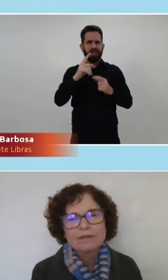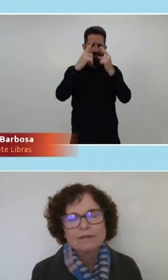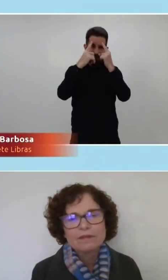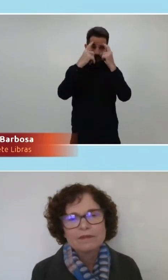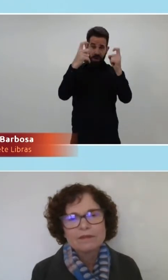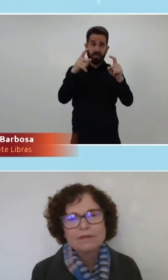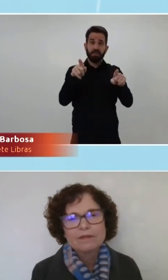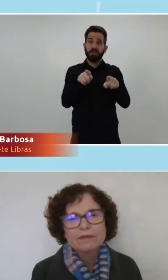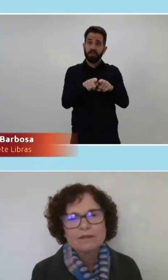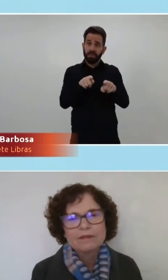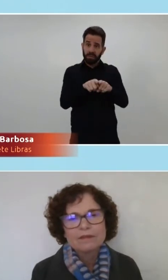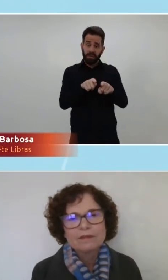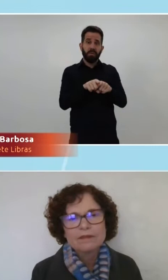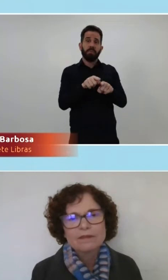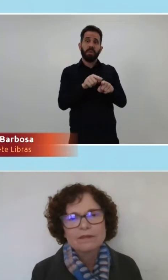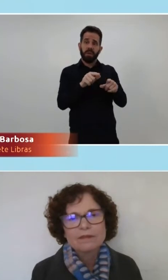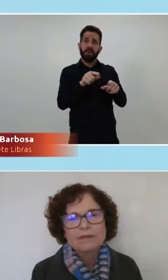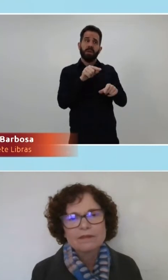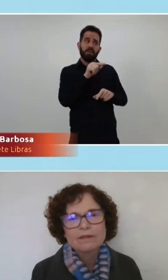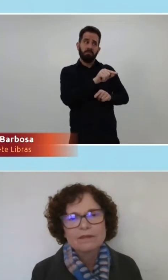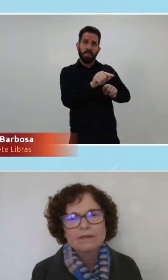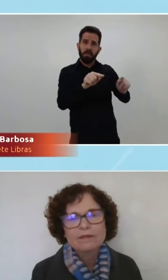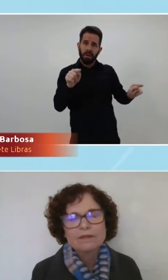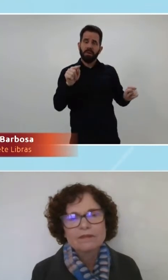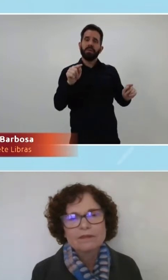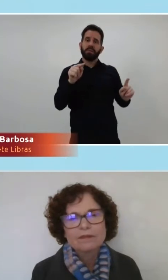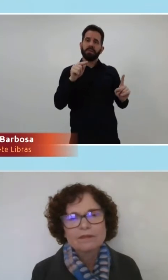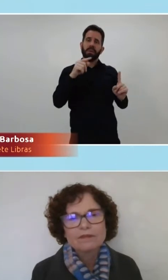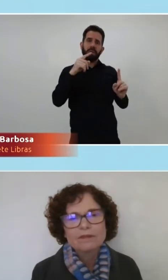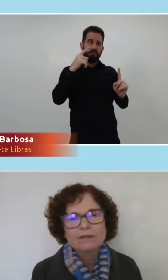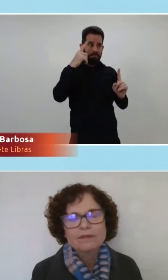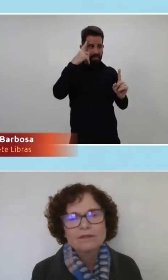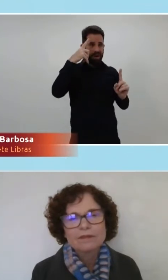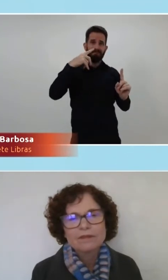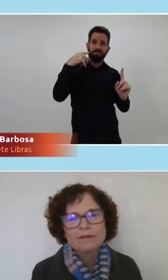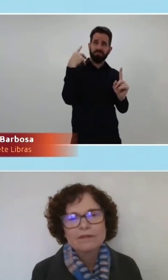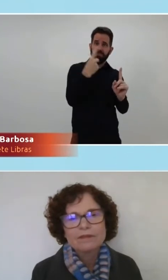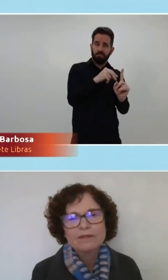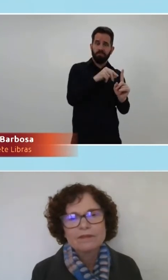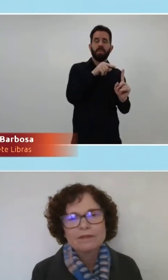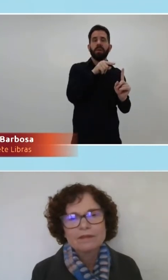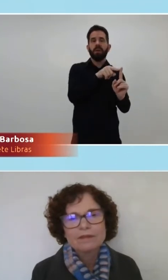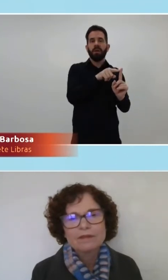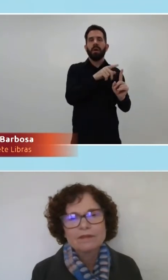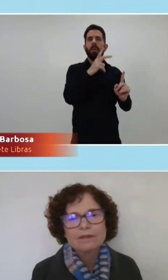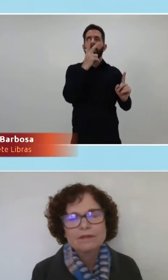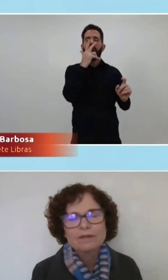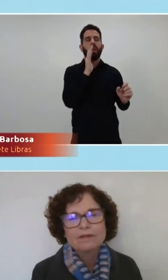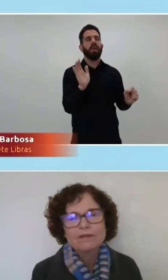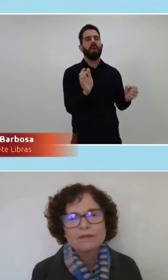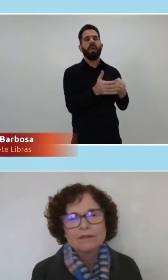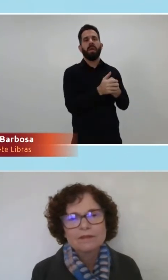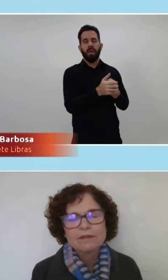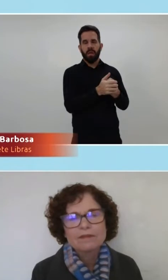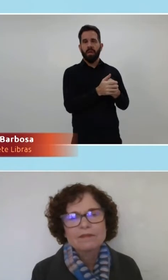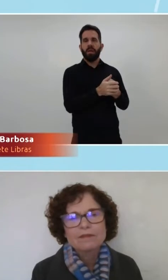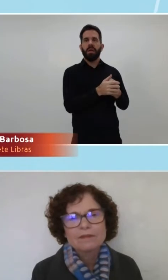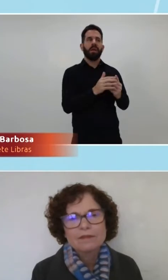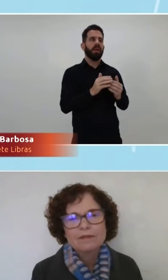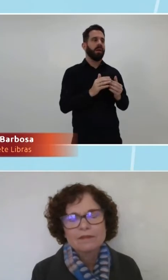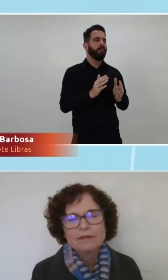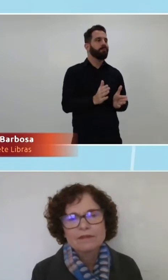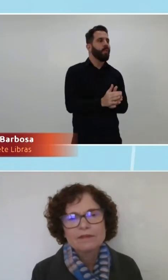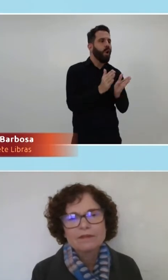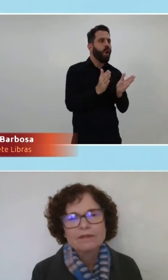presente de uma forma muito determinante, mas muitas vezes não tão divulgada, nas classes mais baixas, né? Crianças que já estão